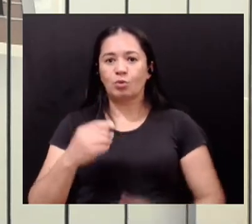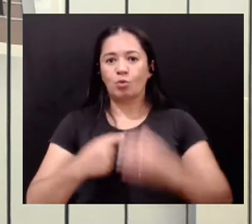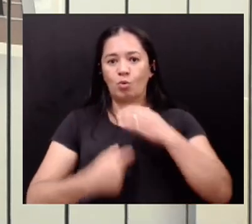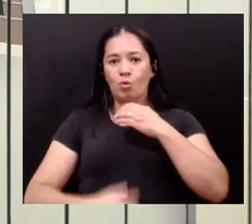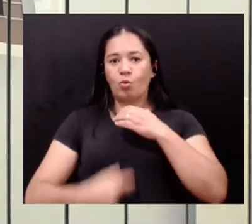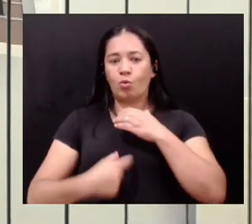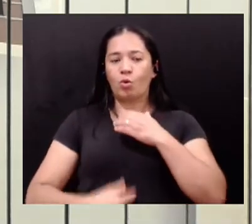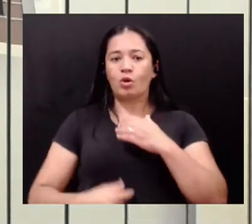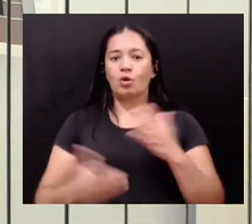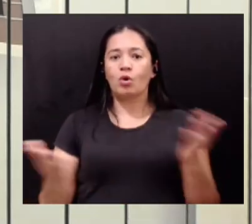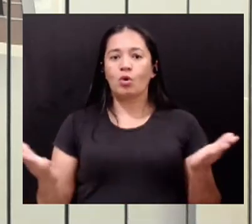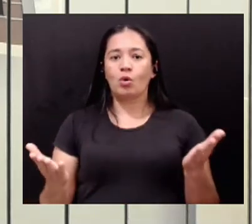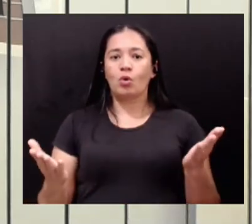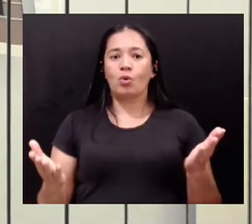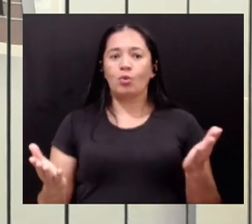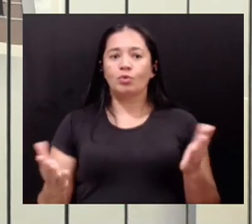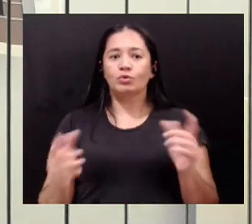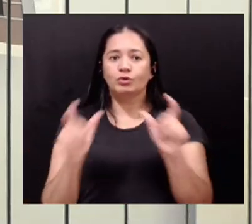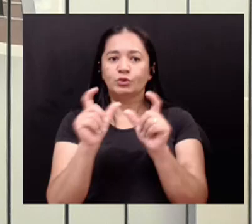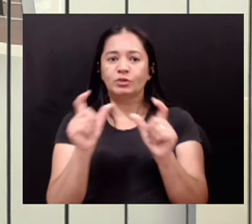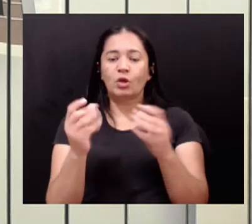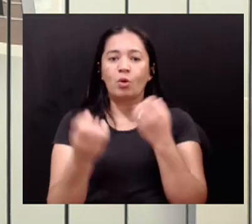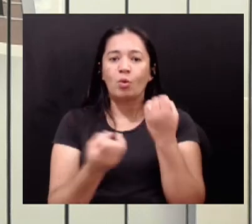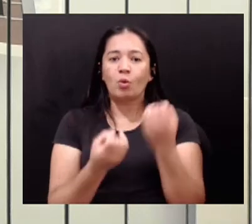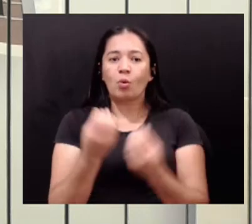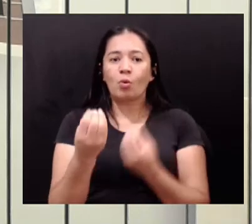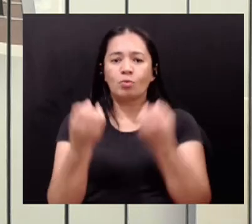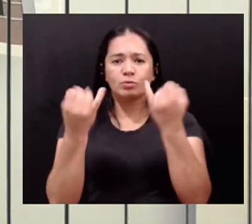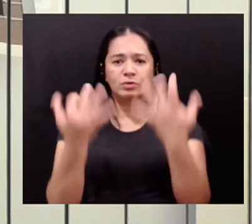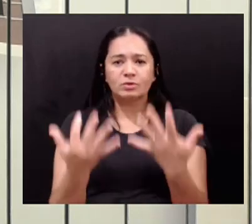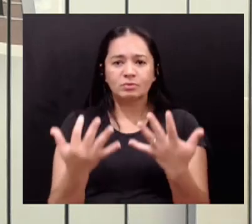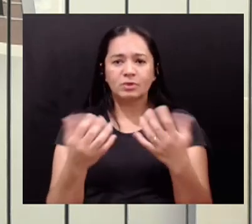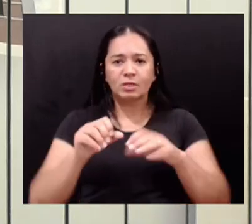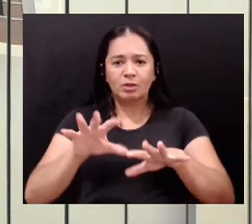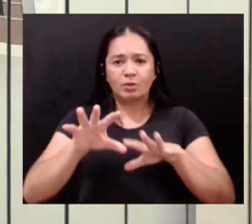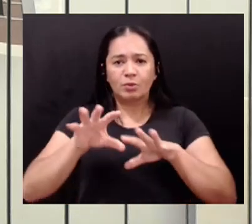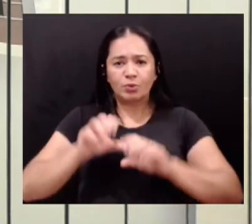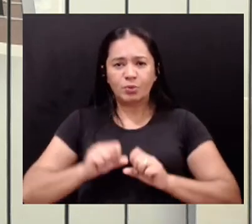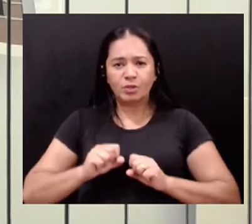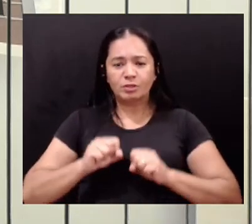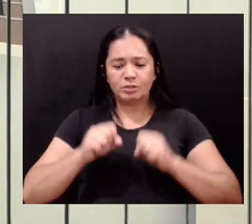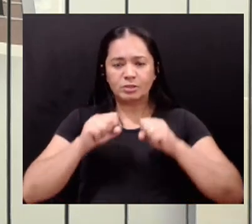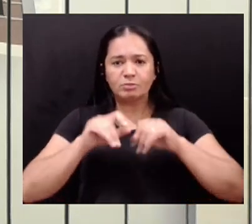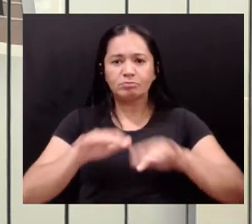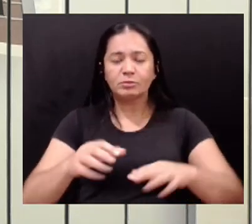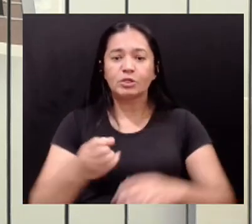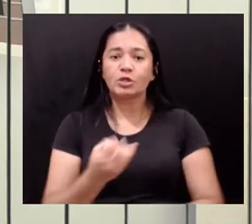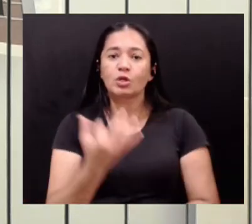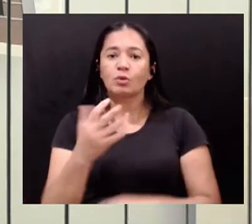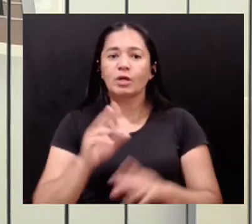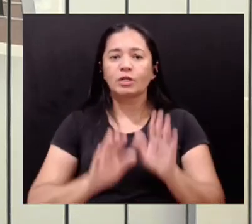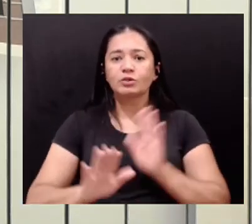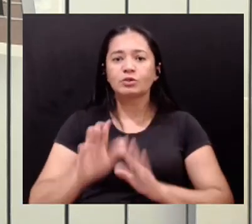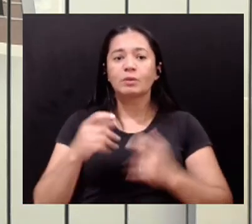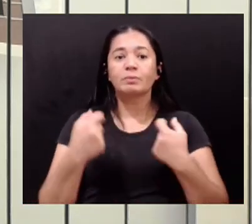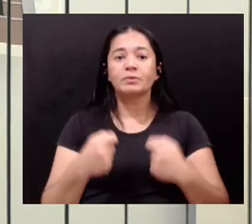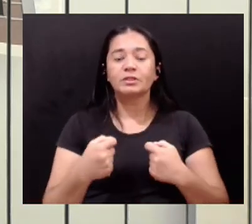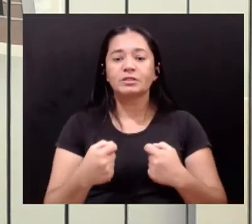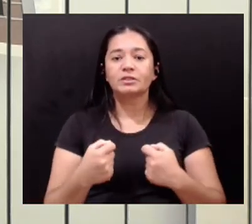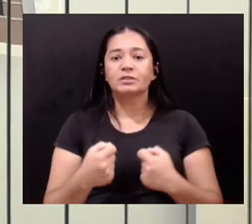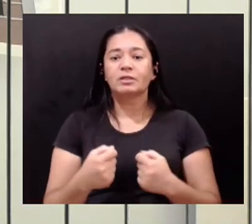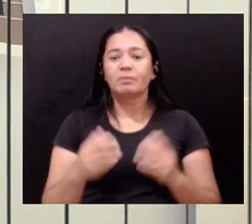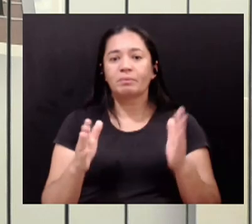vai explicar como se dá a transmissão deste patógeno e quais cuidados são necessários para que o quadro não